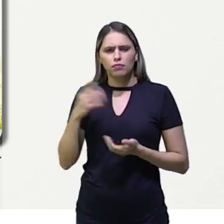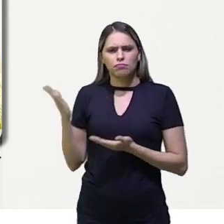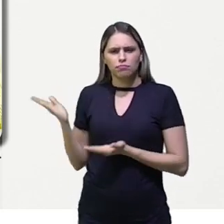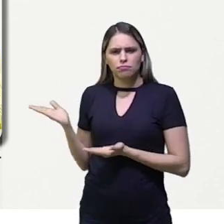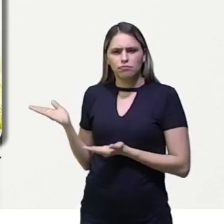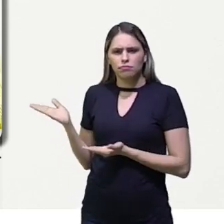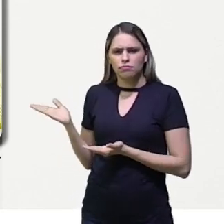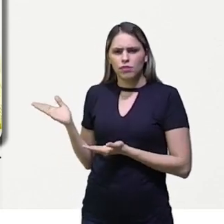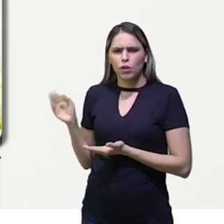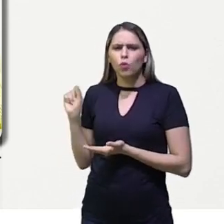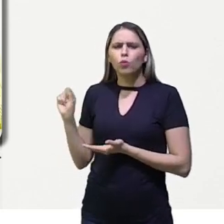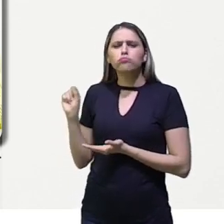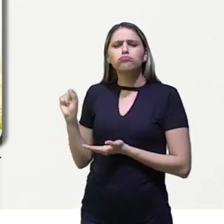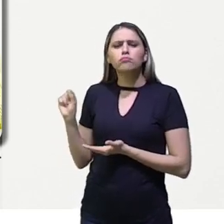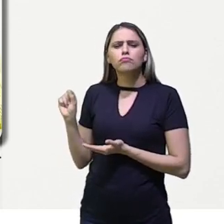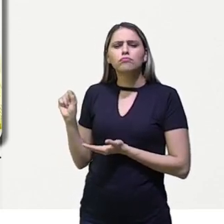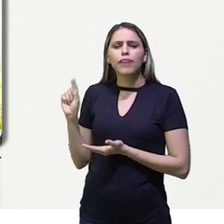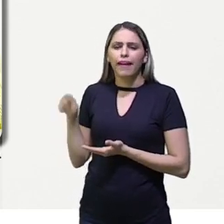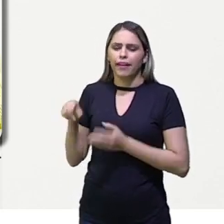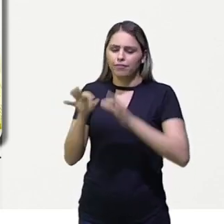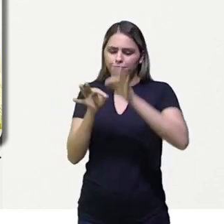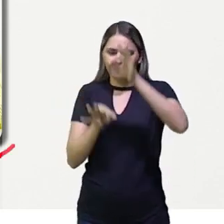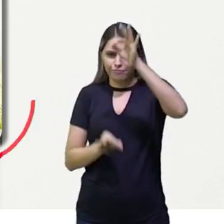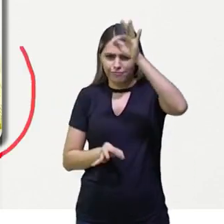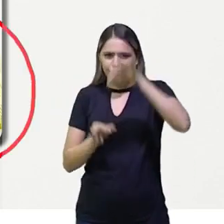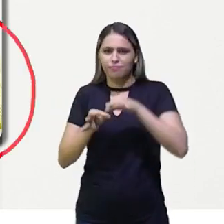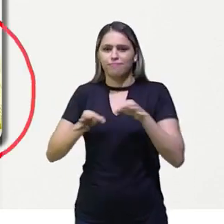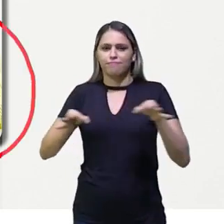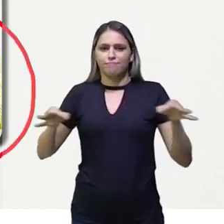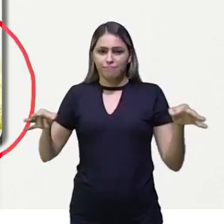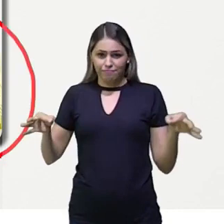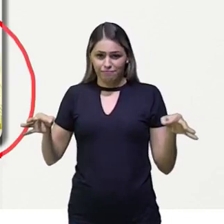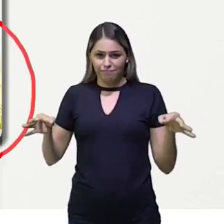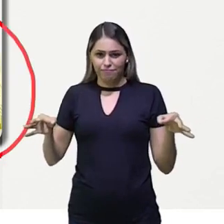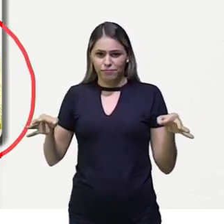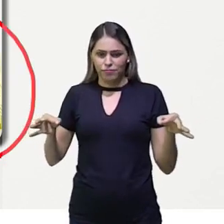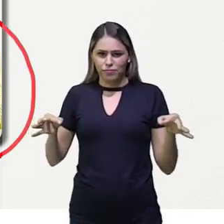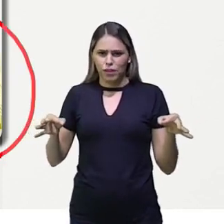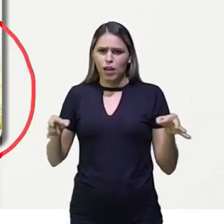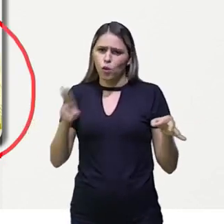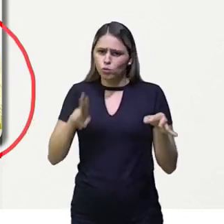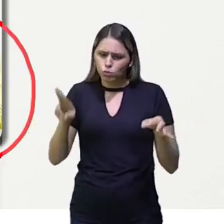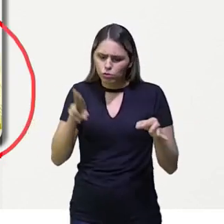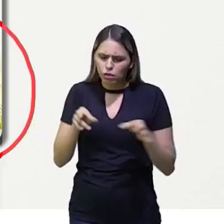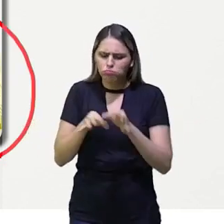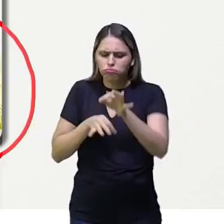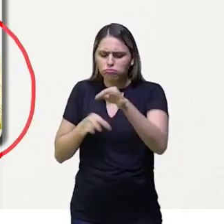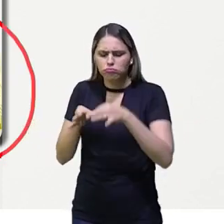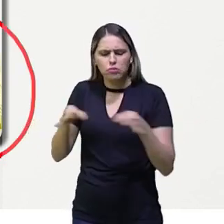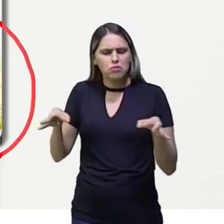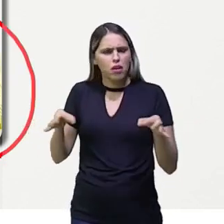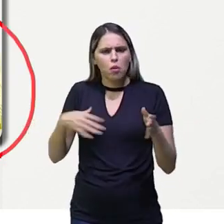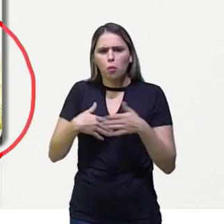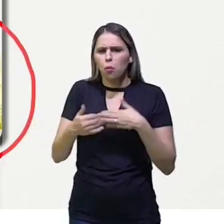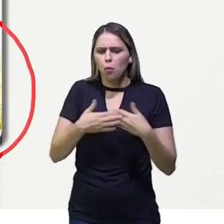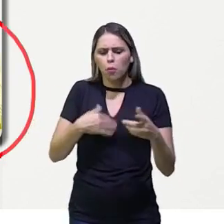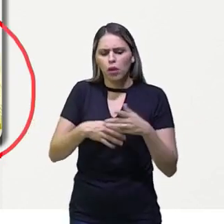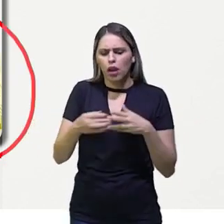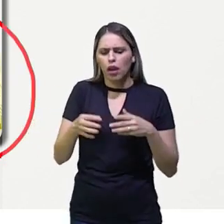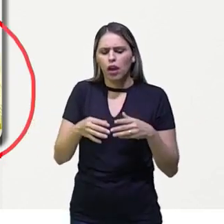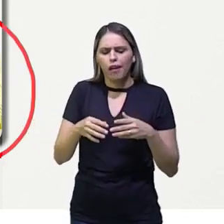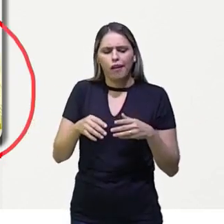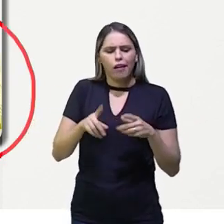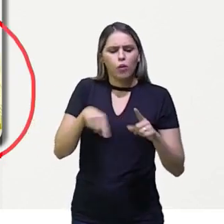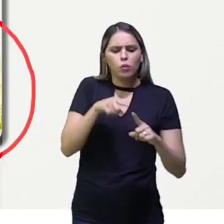aí uma fita métrica, ela mede todo um tamanho que você deseja. Se